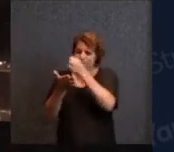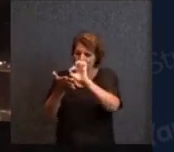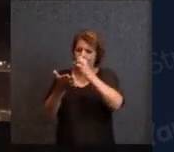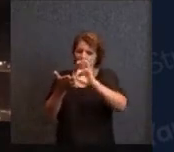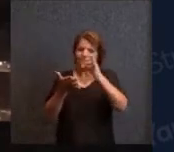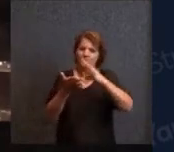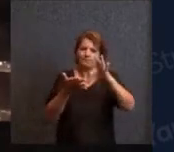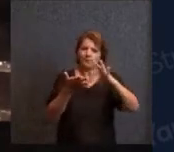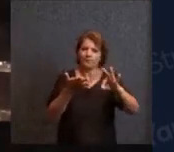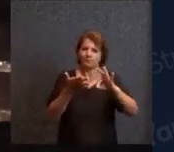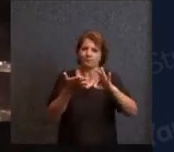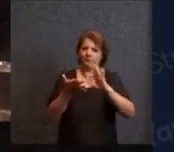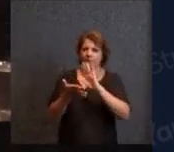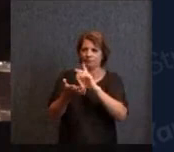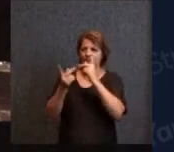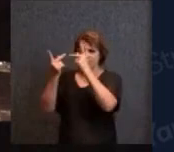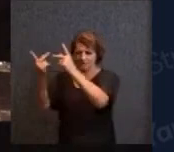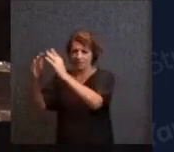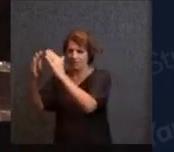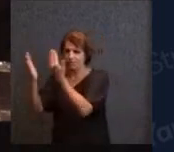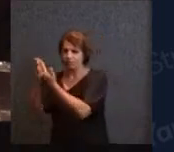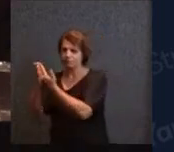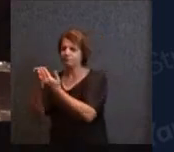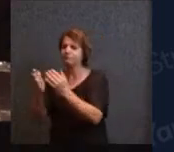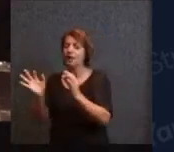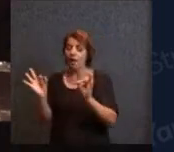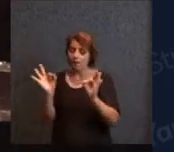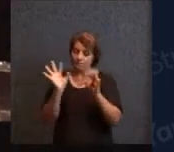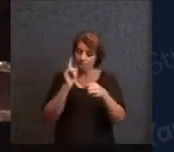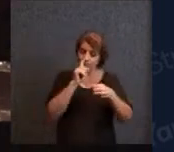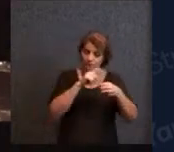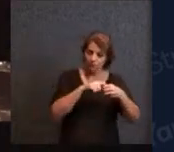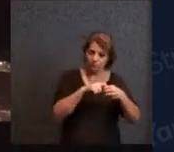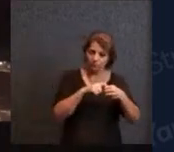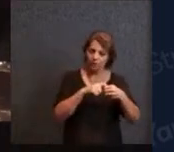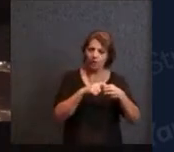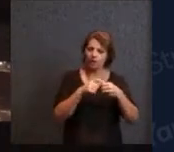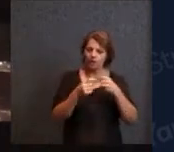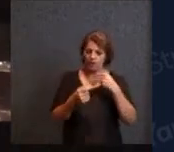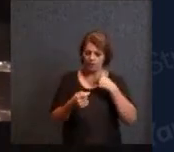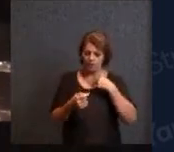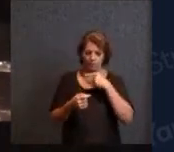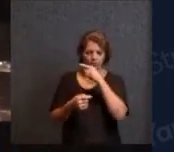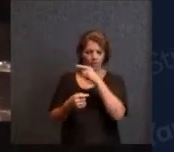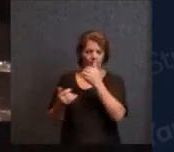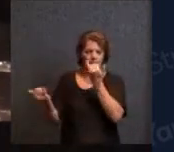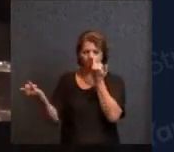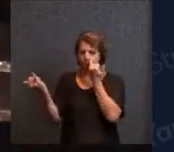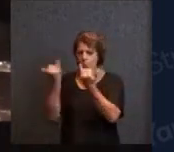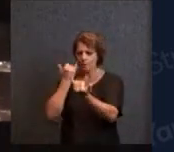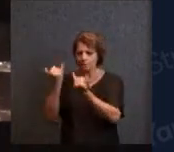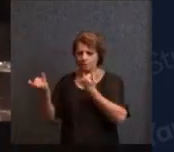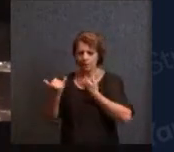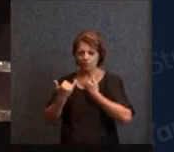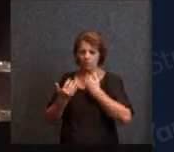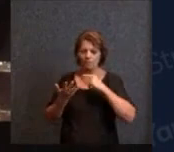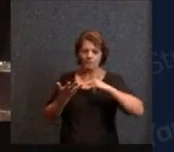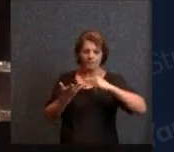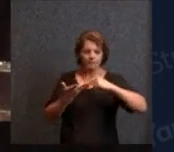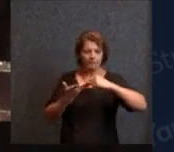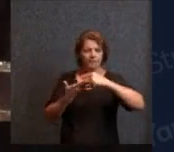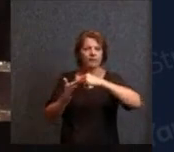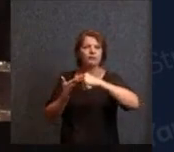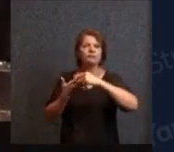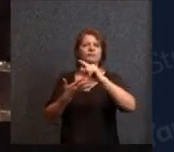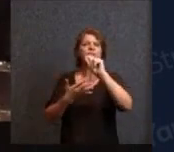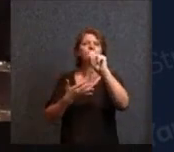fiz uma série de observações. E agora? O que eu faço com essas informações? Primeira